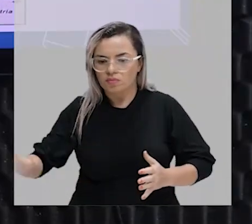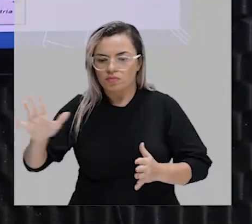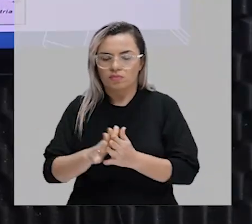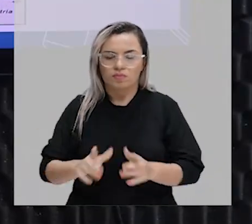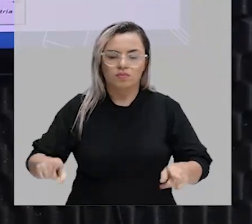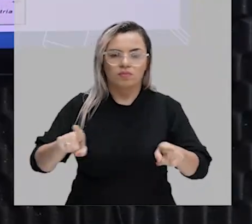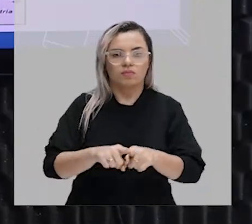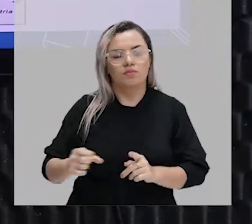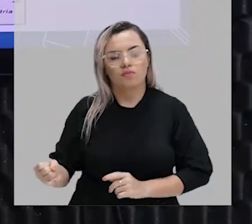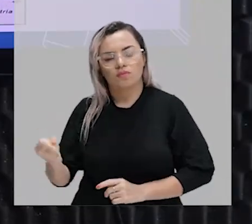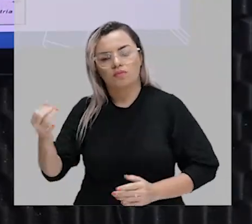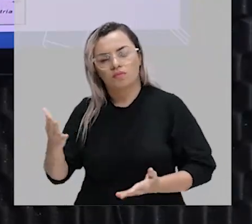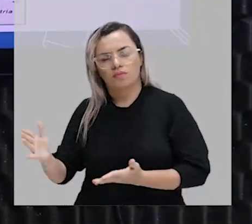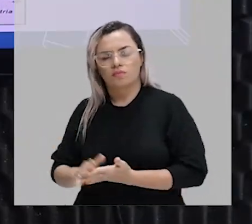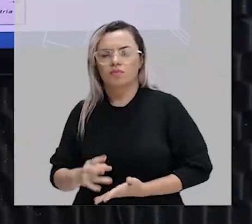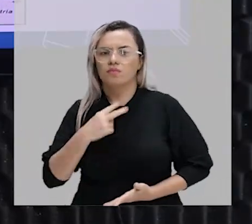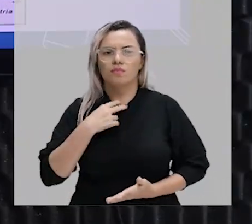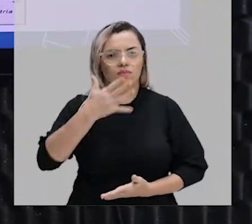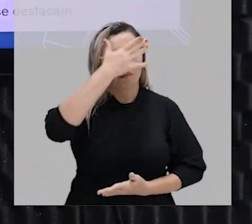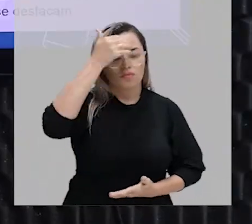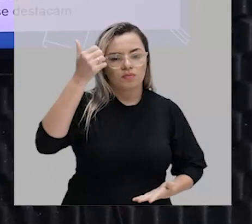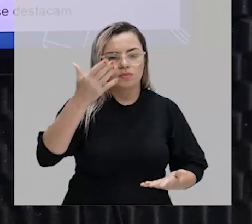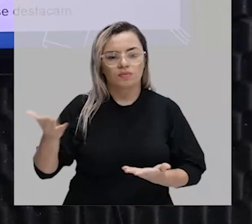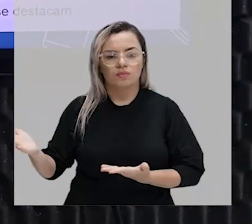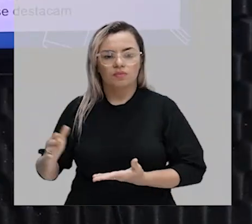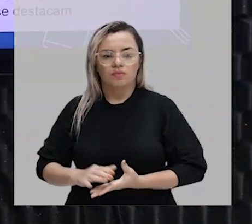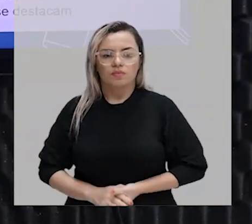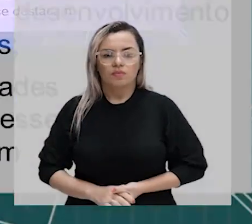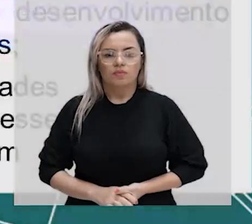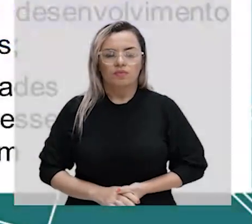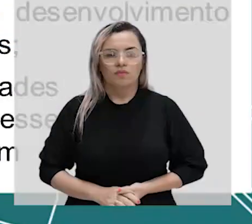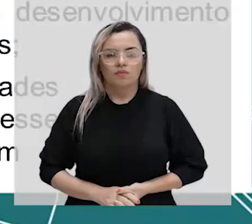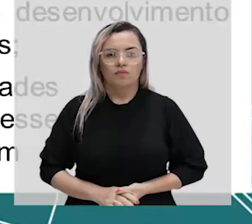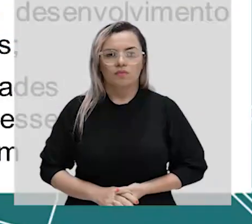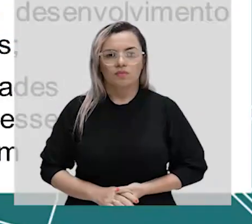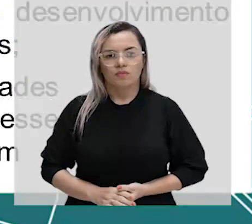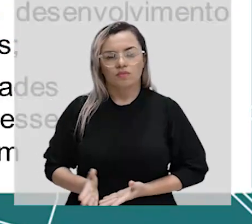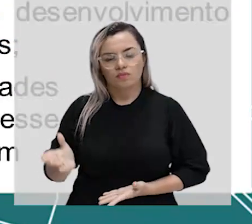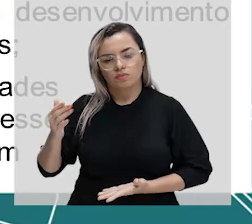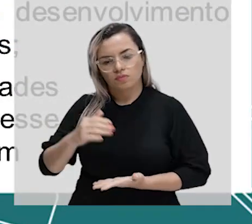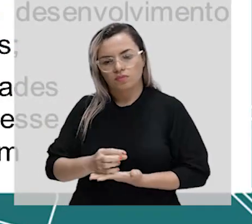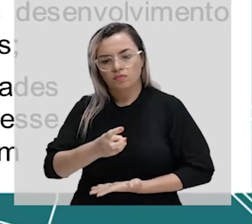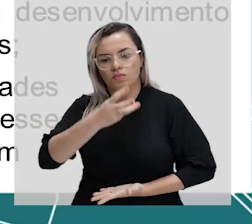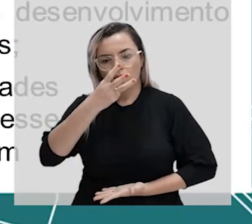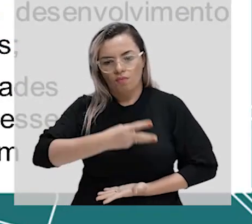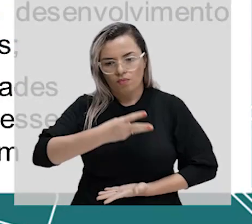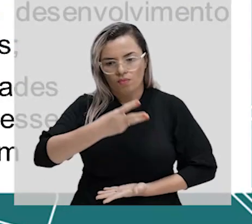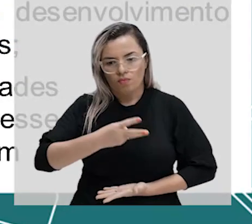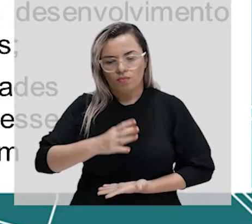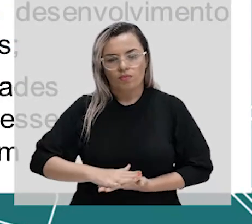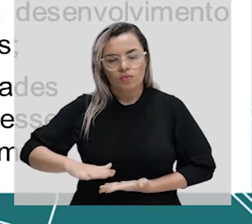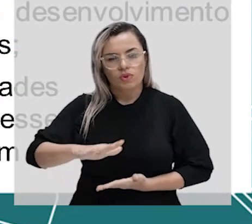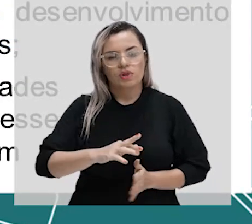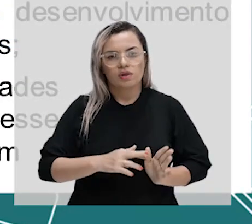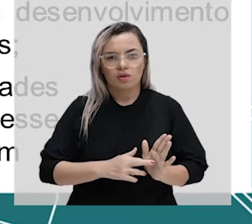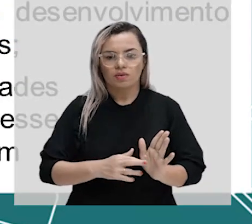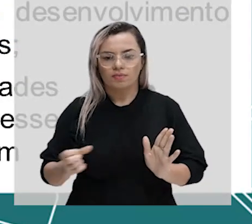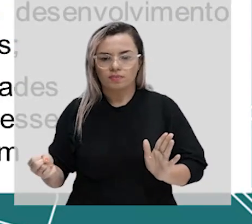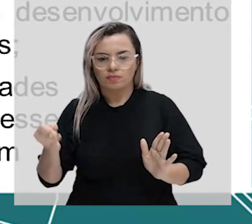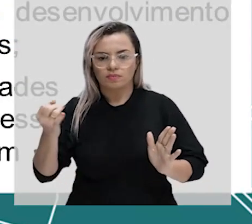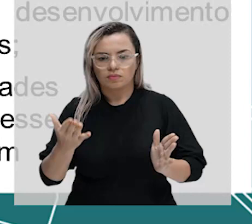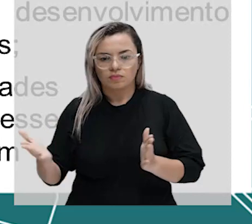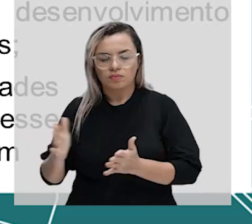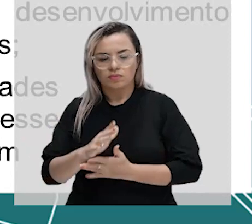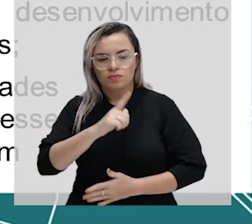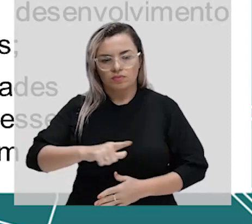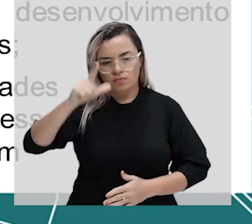galera, beleza? Não esquece disso. E, como eu te falei, o terceiro setor esse tem destaque nos países desenvolvidos. Na Alemanha não é